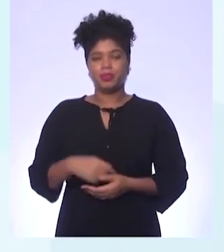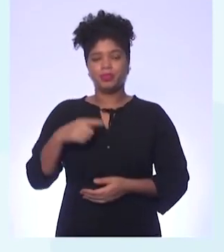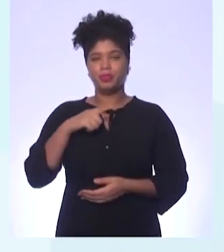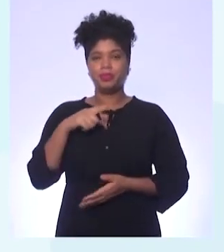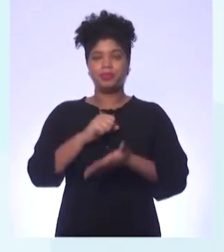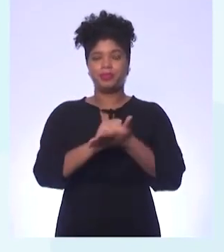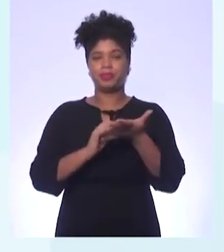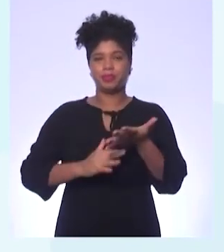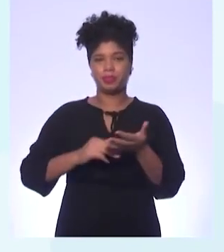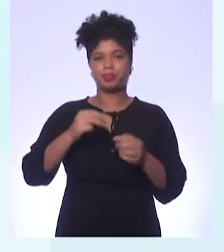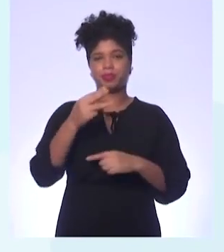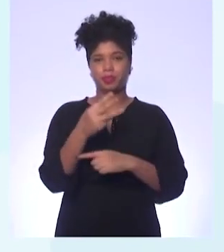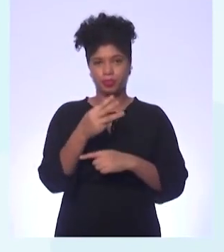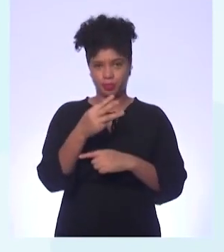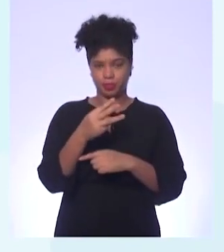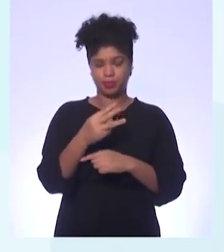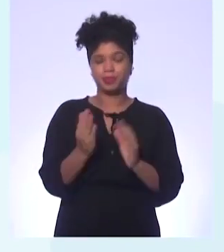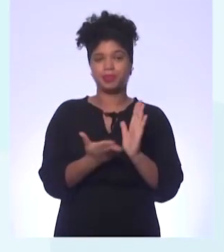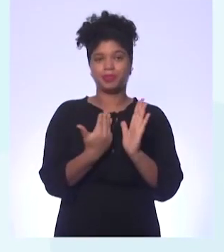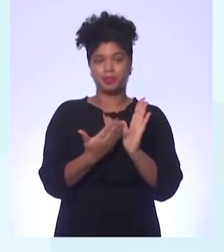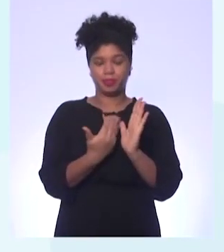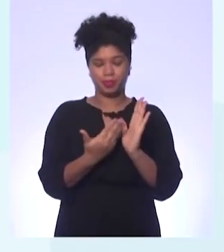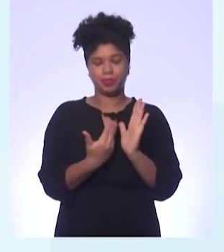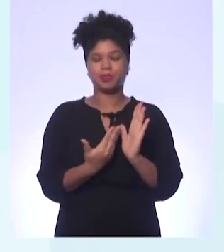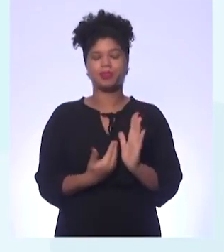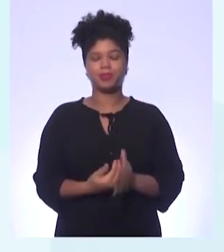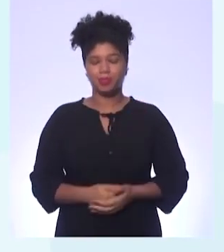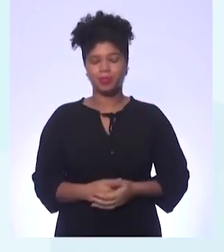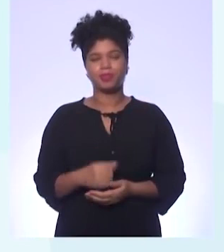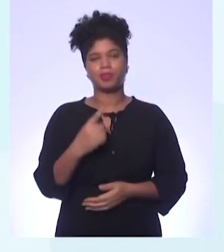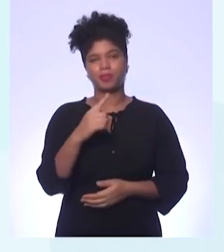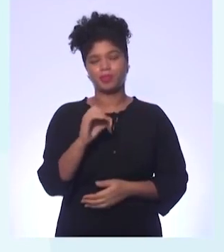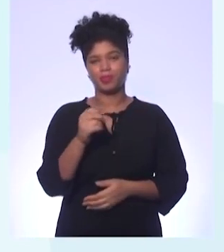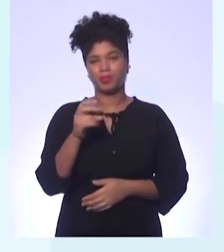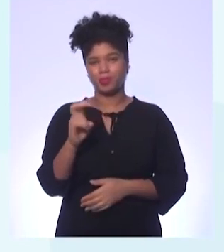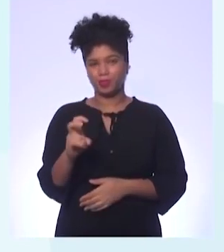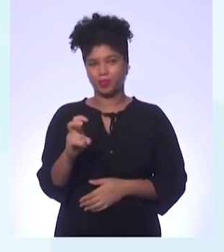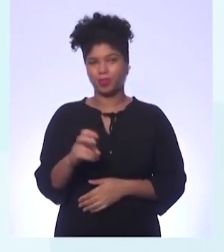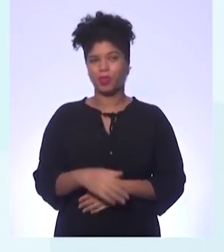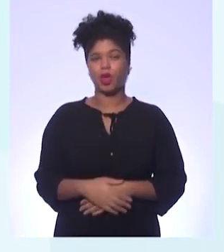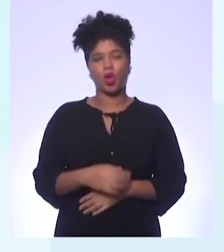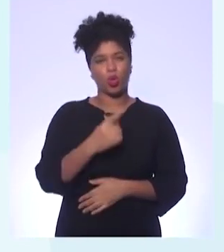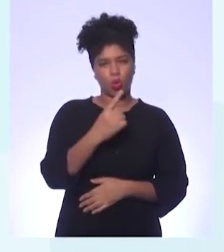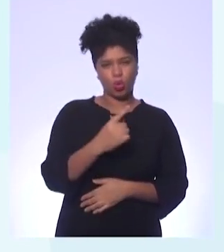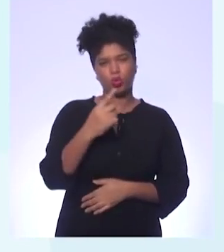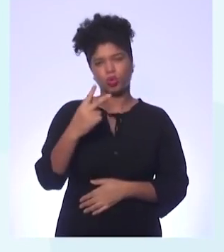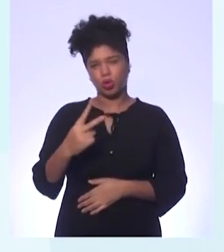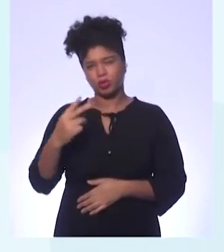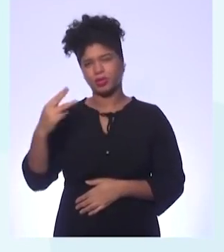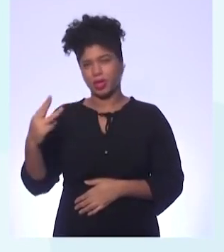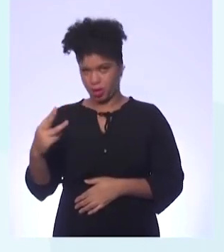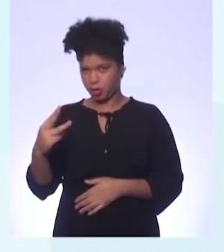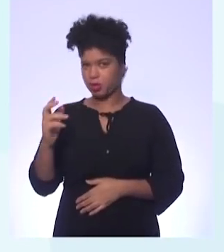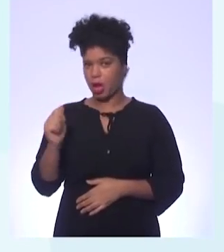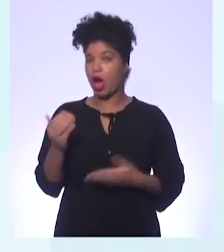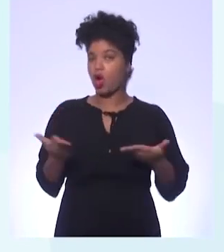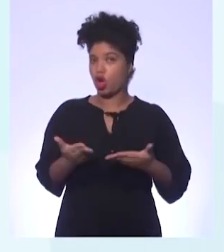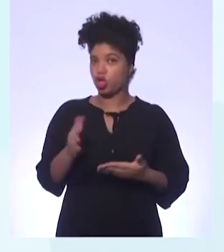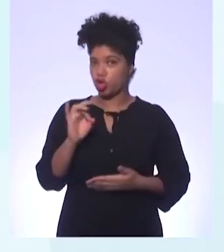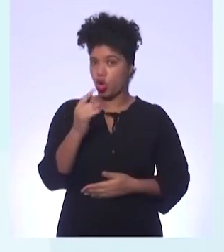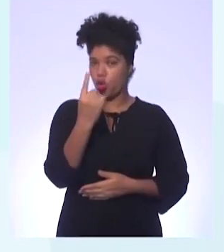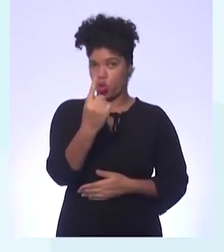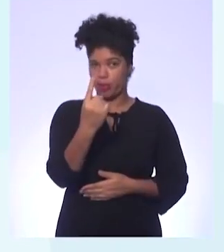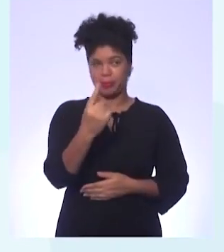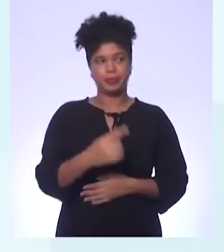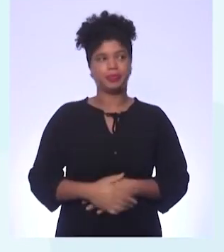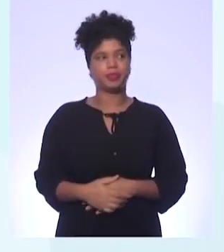atividade 3, da página 105, item B. Chamei de parte 1, porque eu vou fazer parte 1, parte 2, parte 3, tá bom? O que é essa